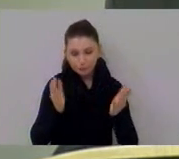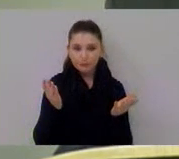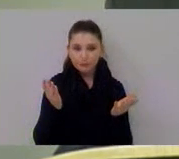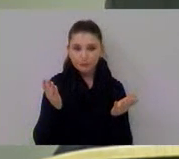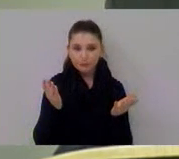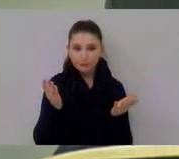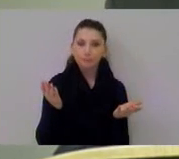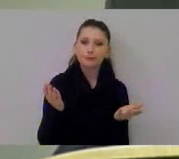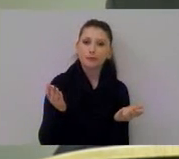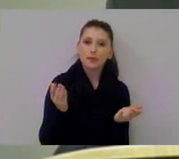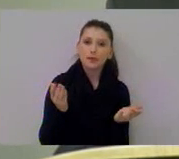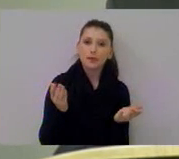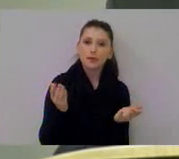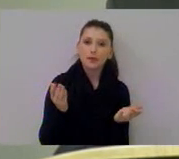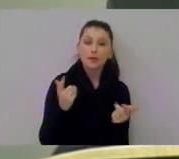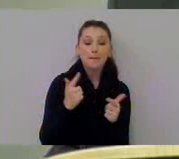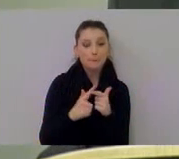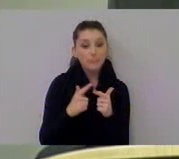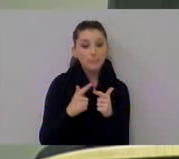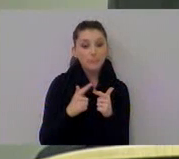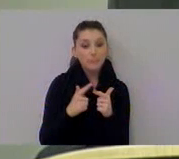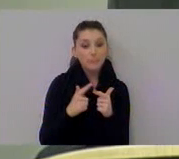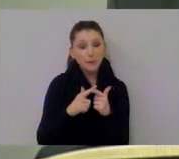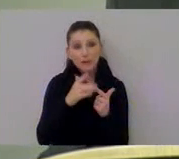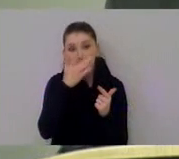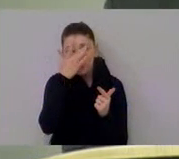gente humilde que mora